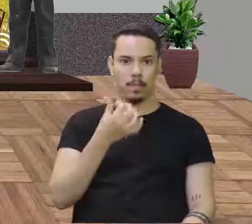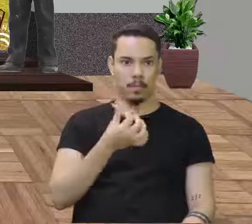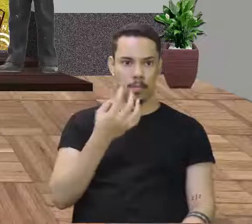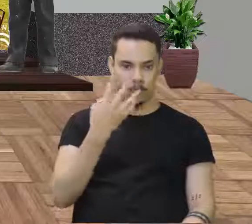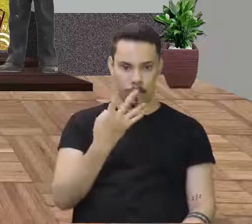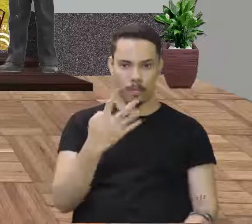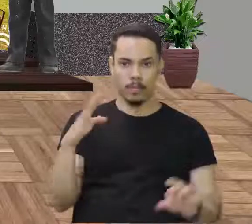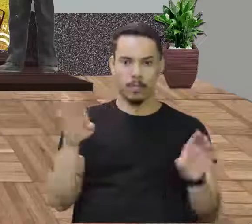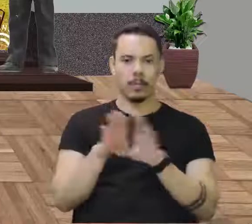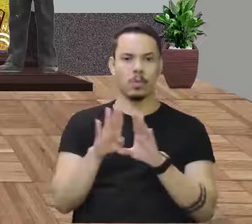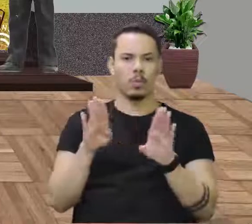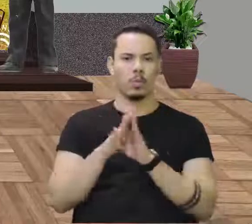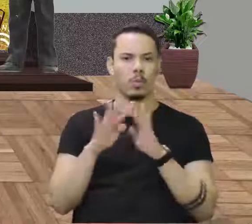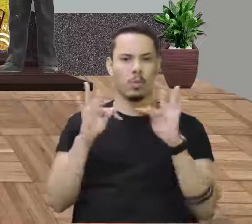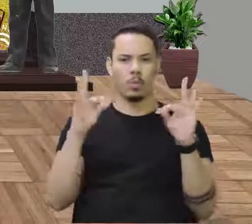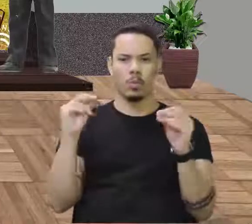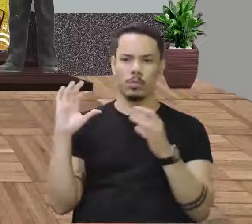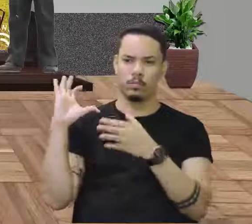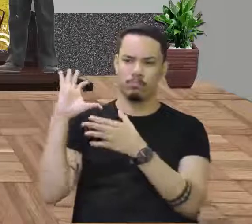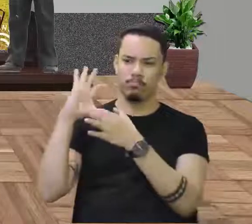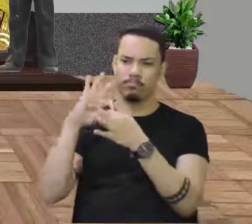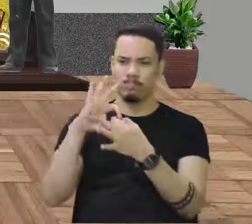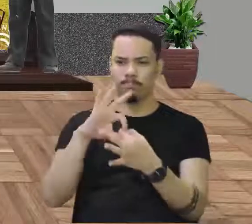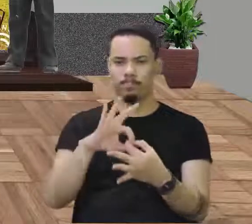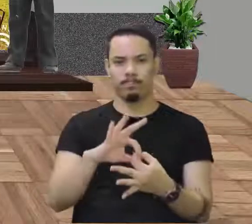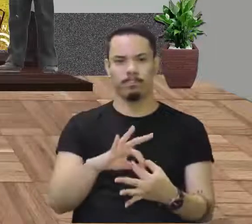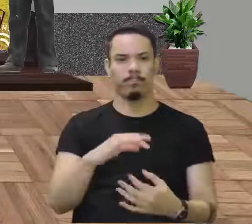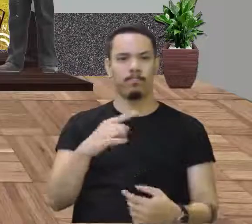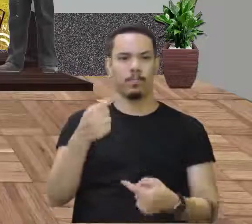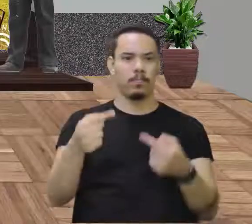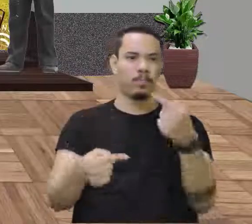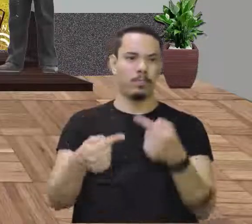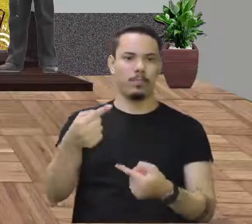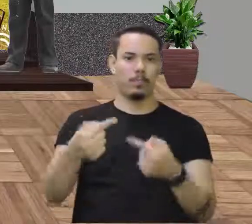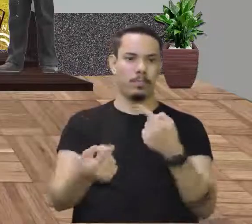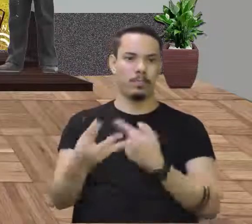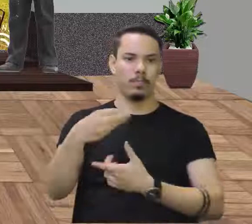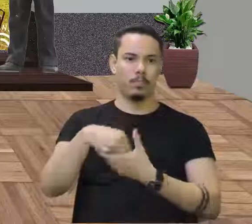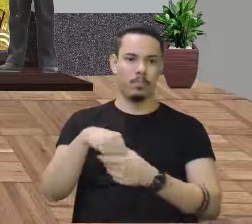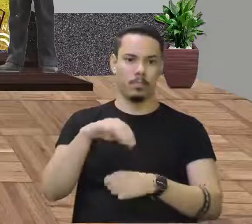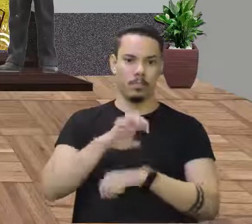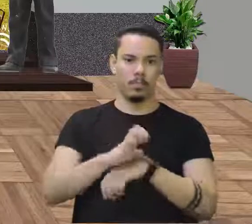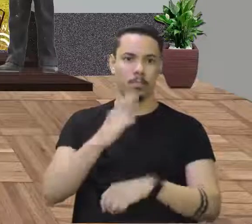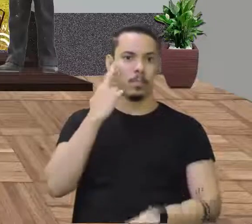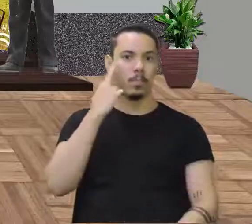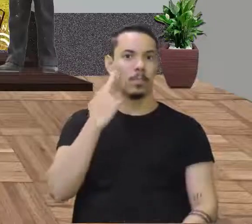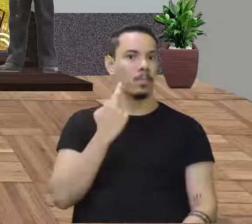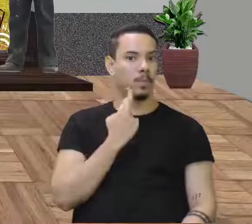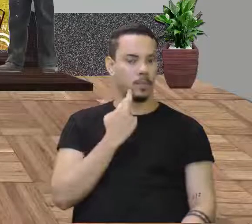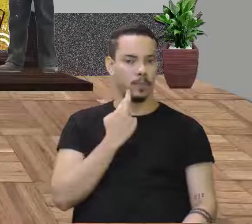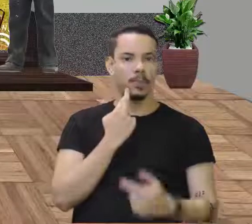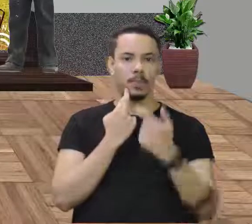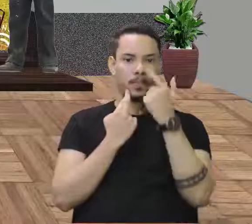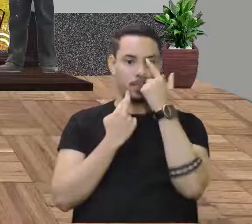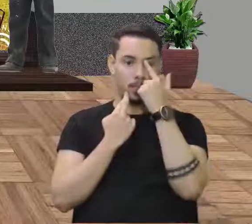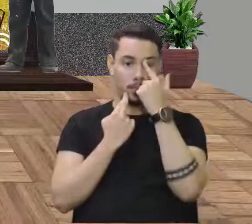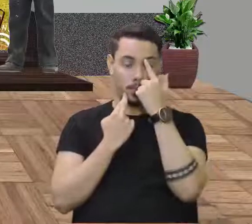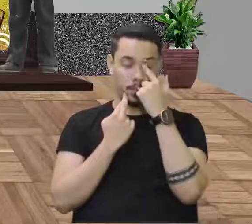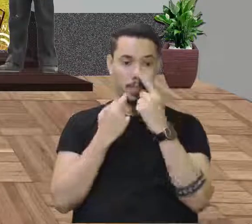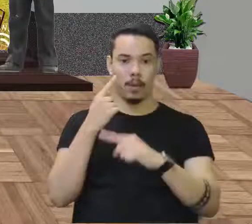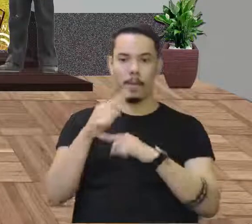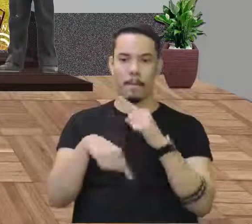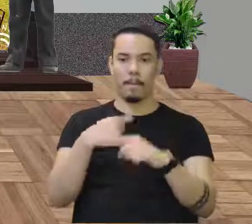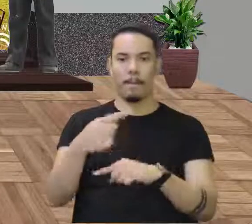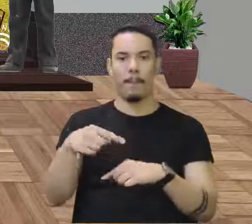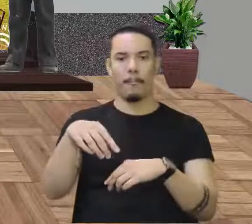com o contexto político do Estado de Rondônia, do território federal do Guaporé, depois do